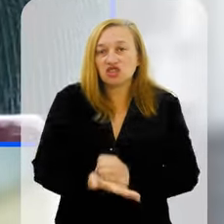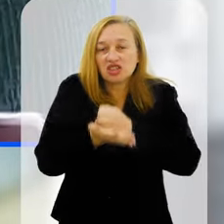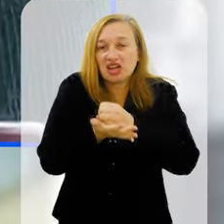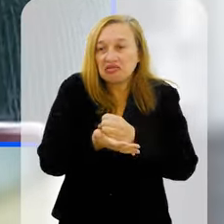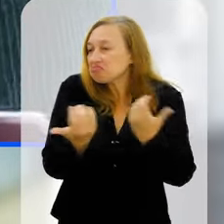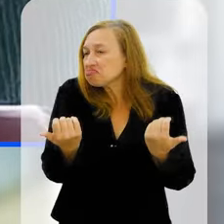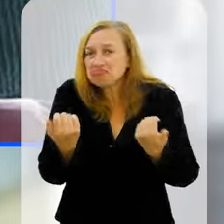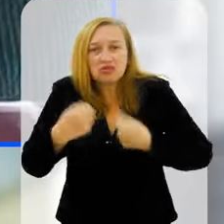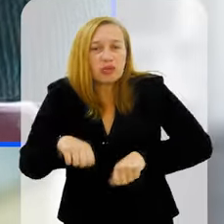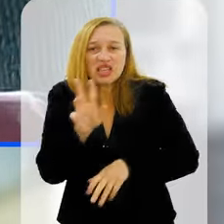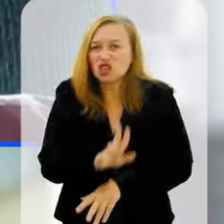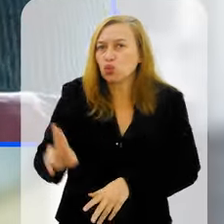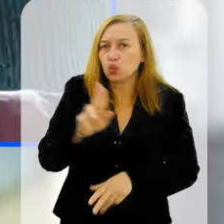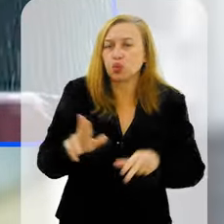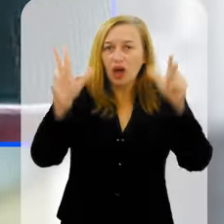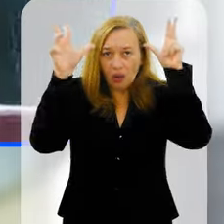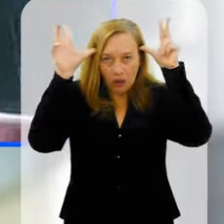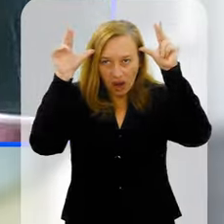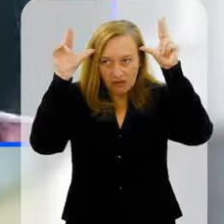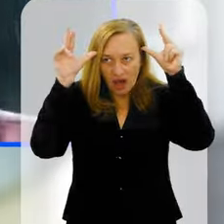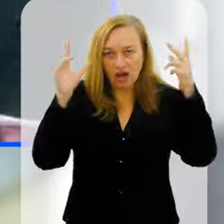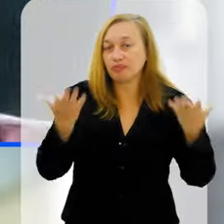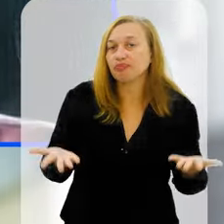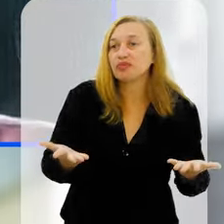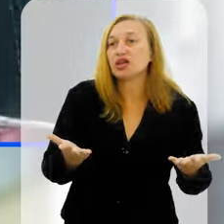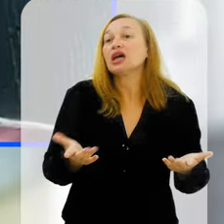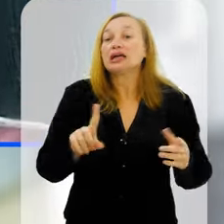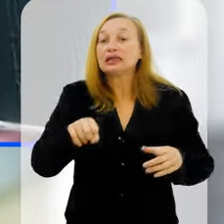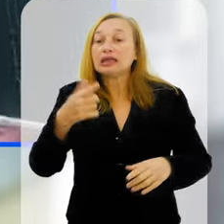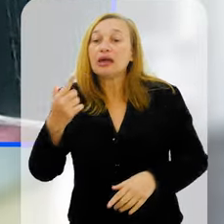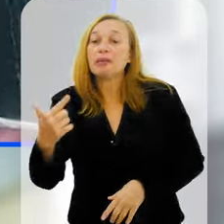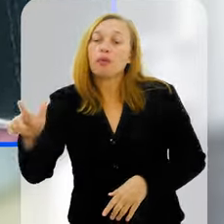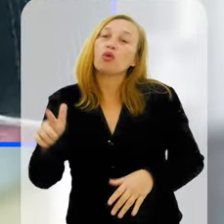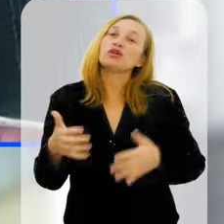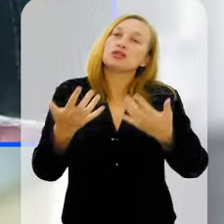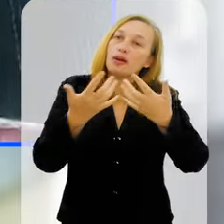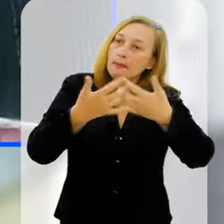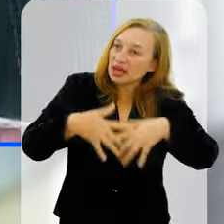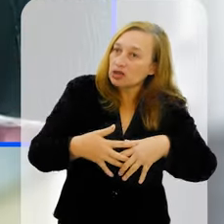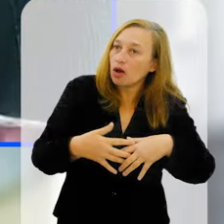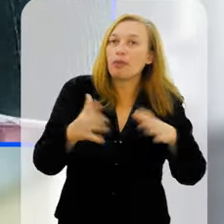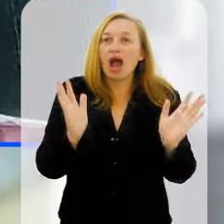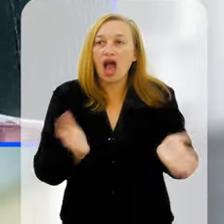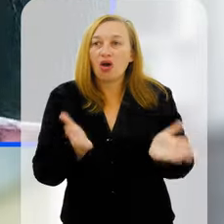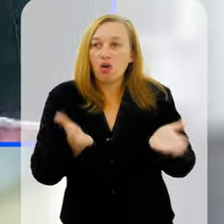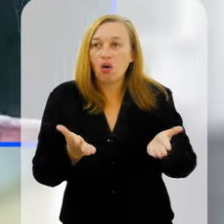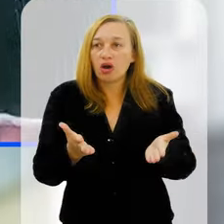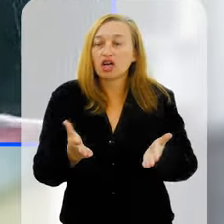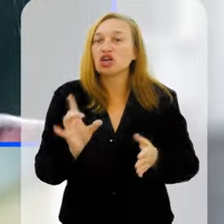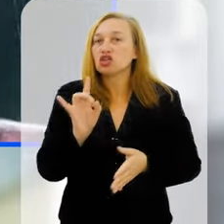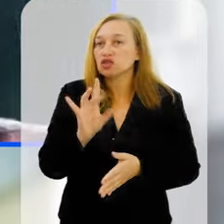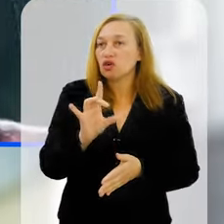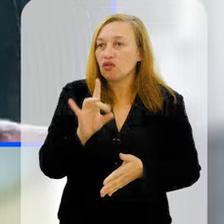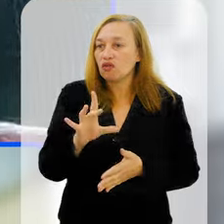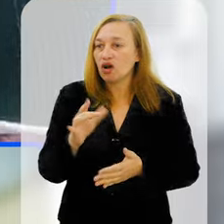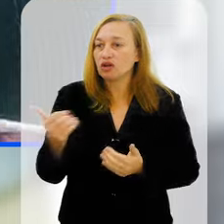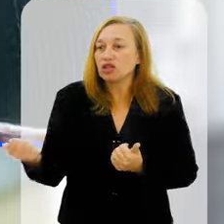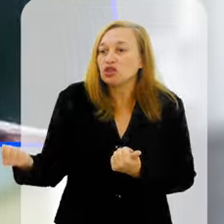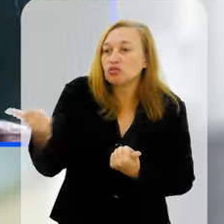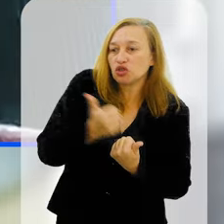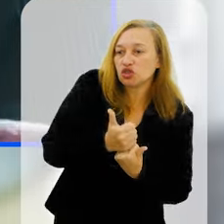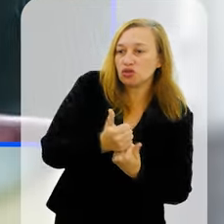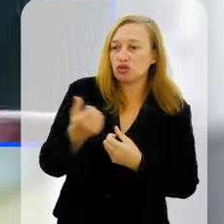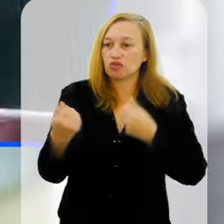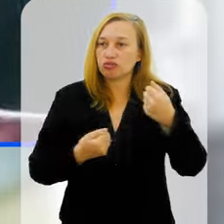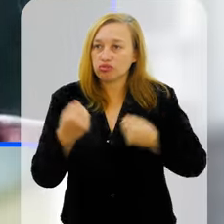mais sustentável sem os cavalos. Depois Petrópolis, né, já votou também a erradicação. Está faltando somente agora